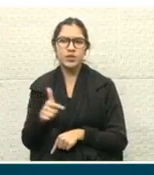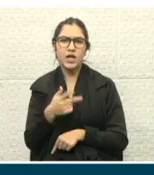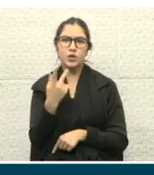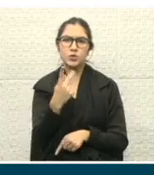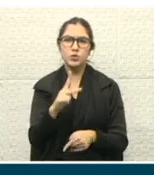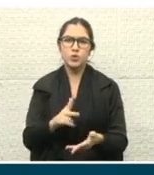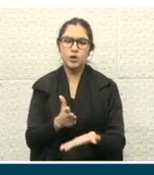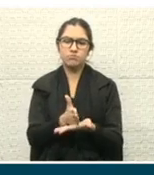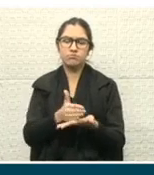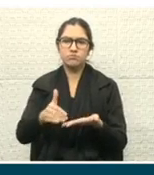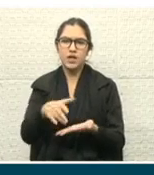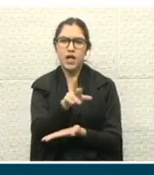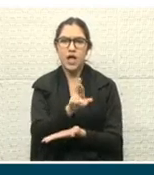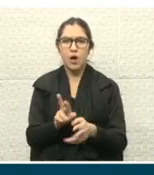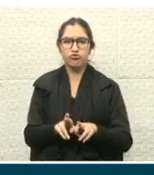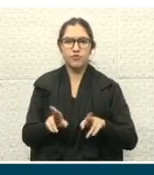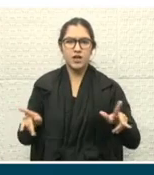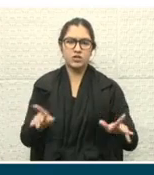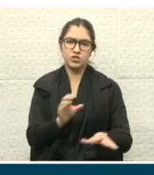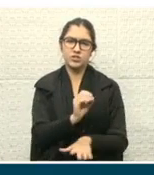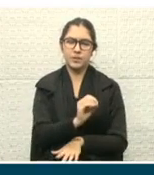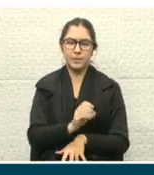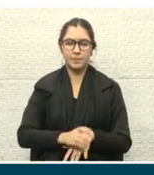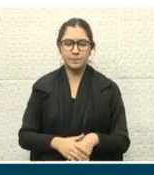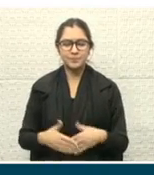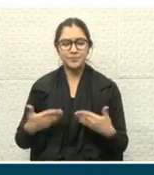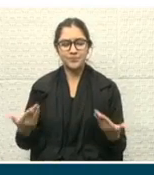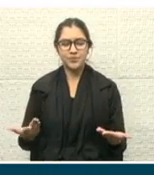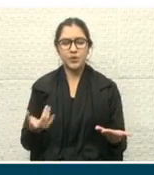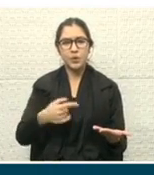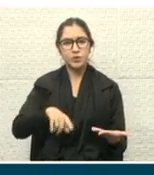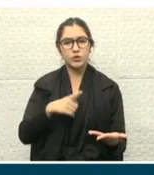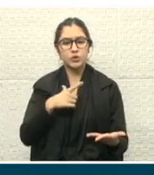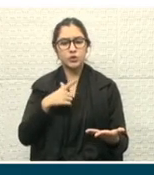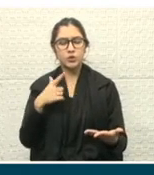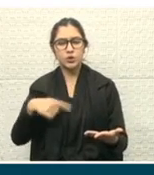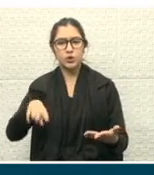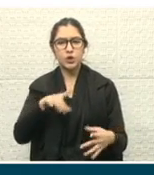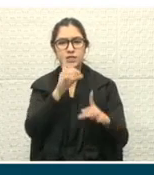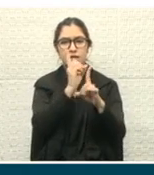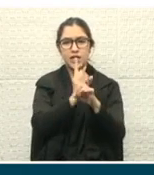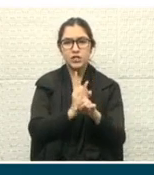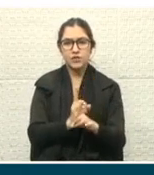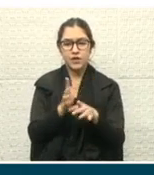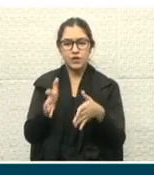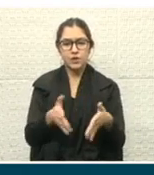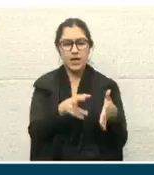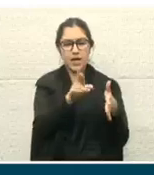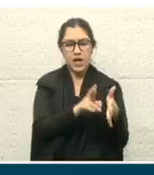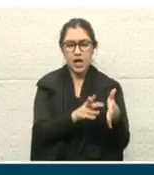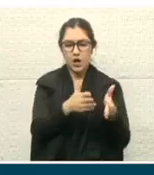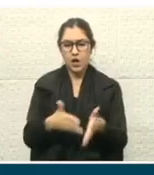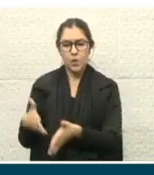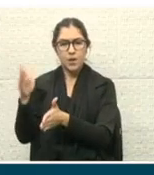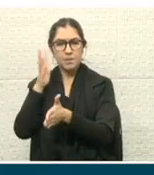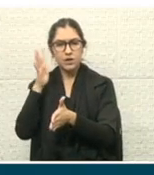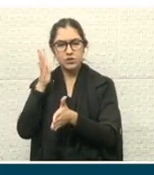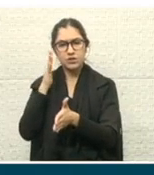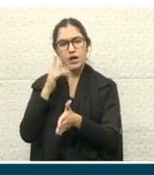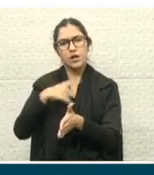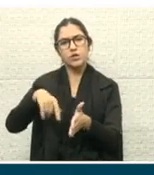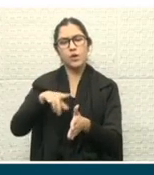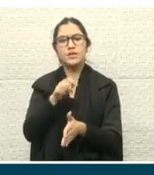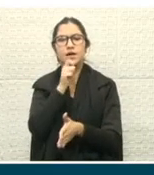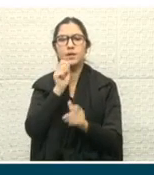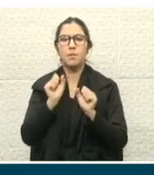sua parte real diferente de 0. Então, quando nós identificamos parte real e parte imaginária, nós